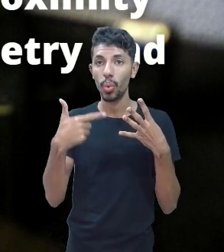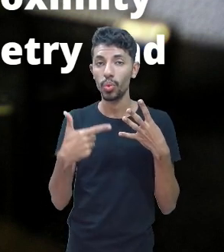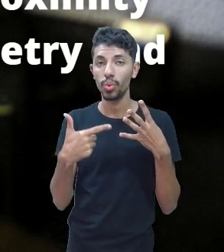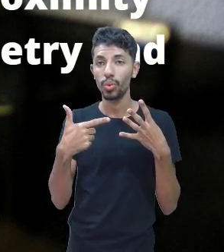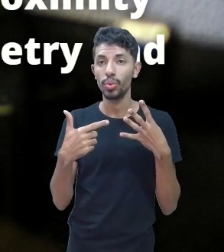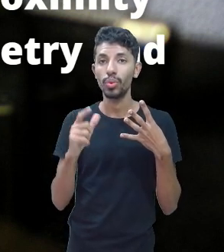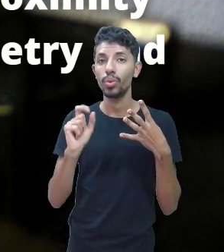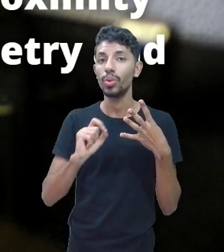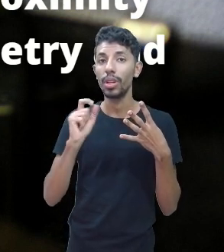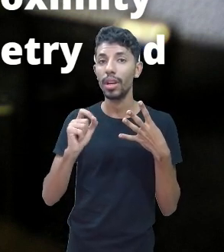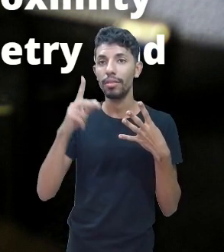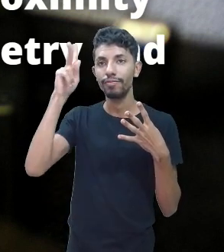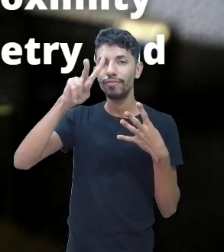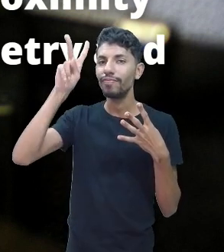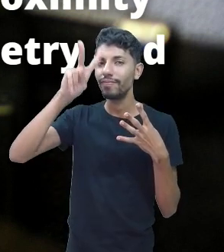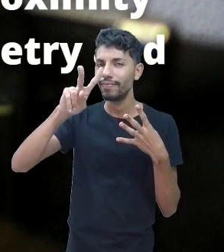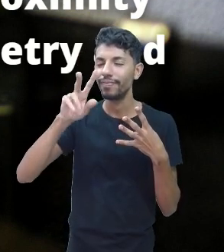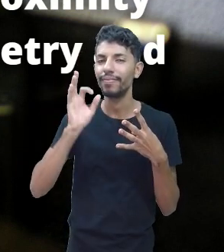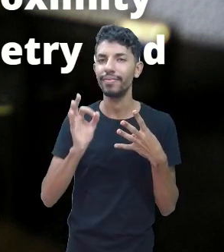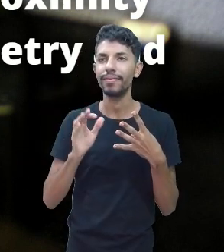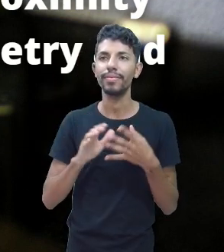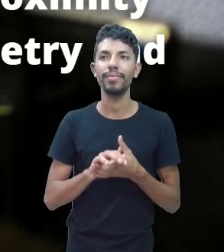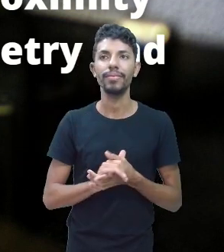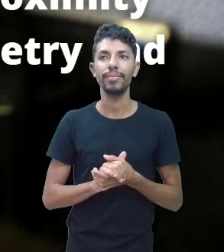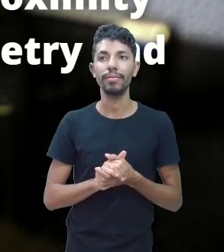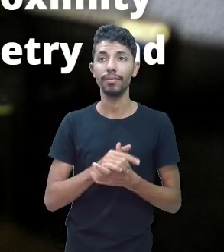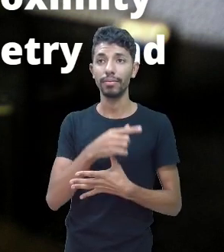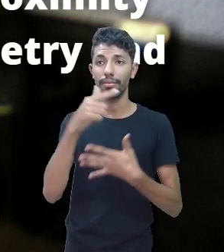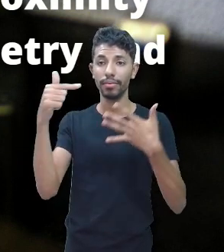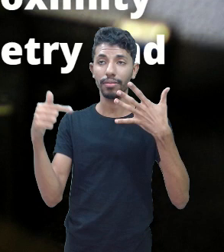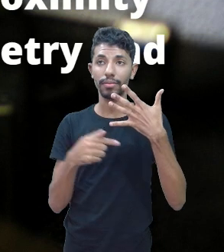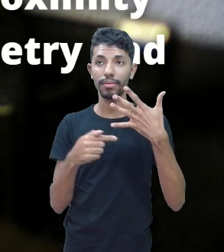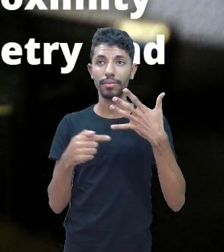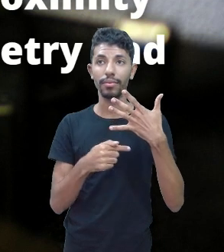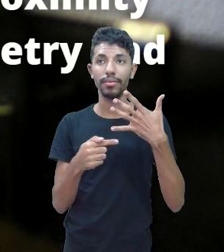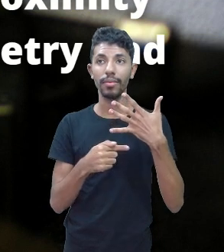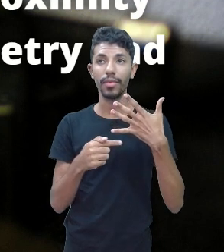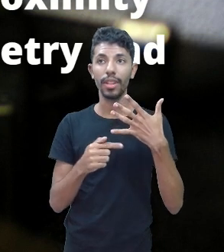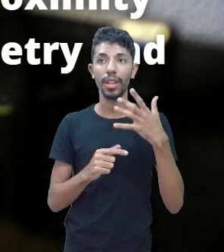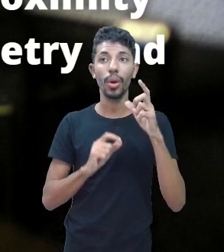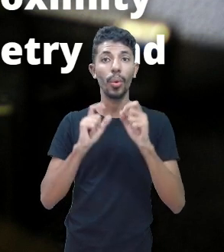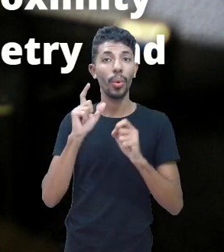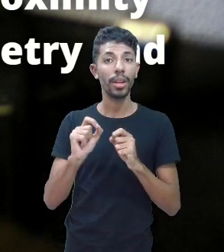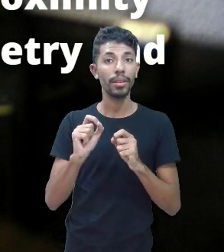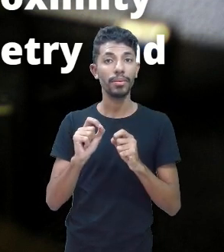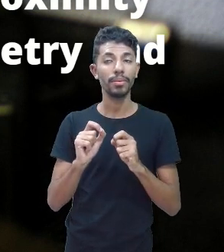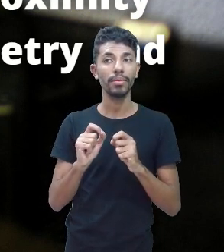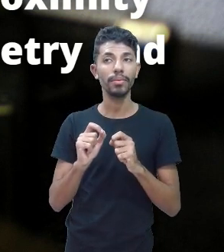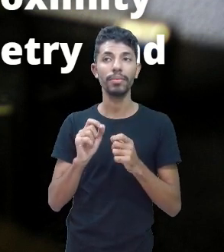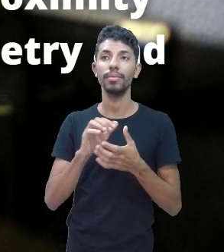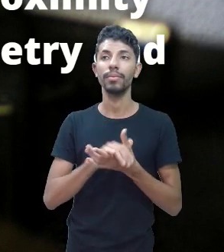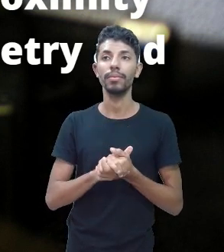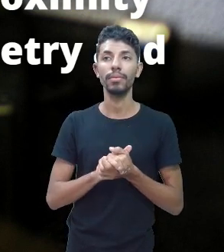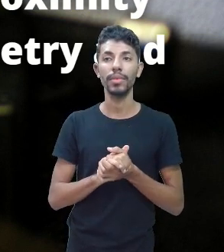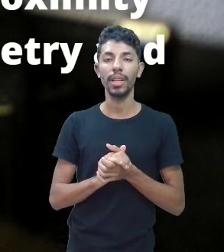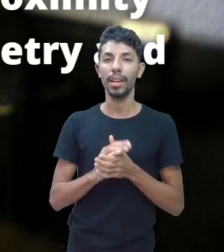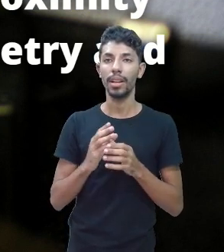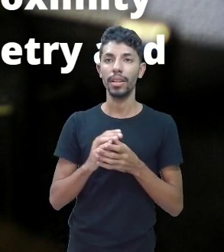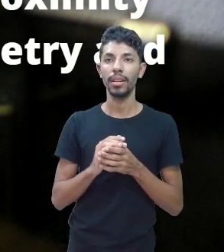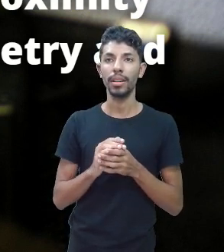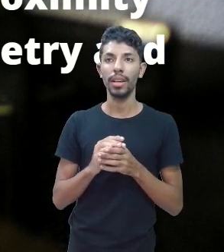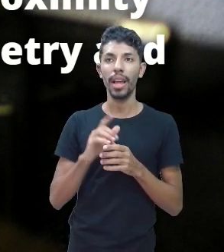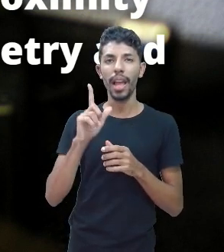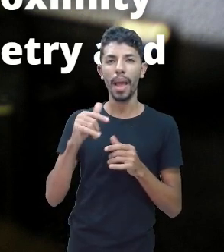nenhum segundo enredo. Literary proximity between poetry and chronicle, ou seja,